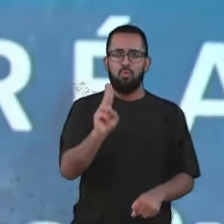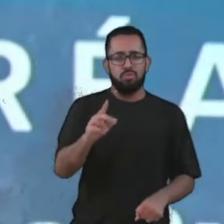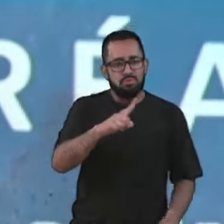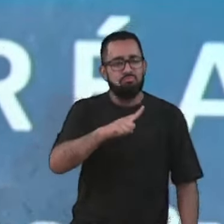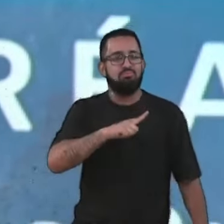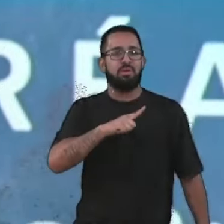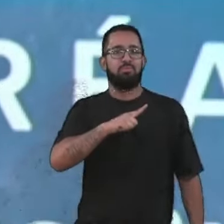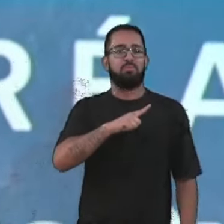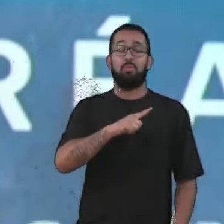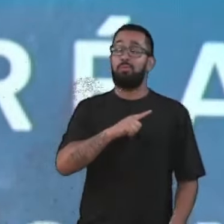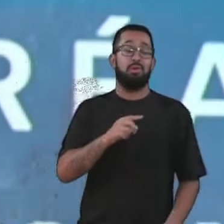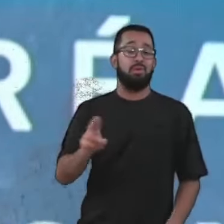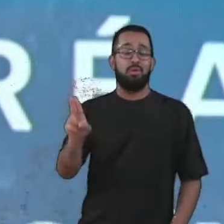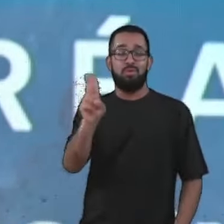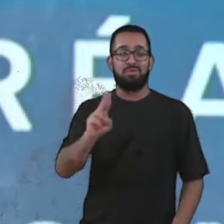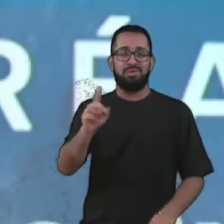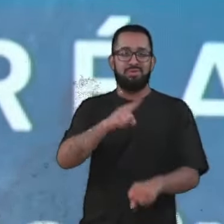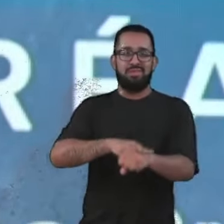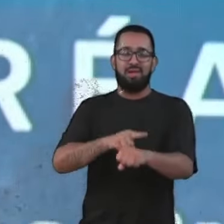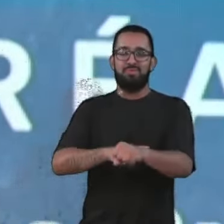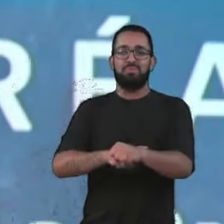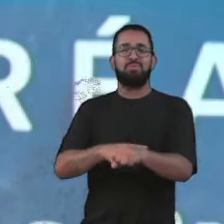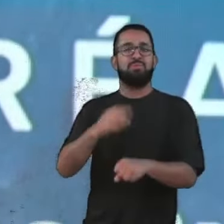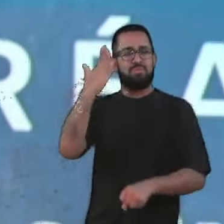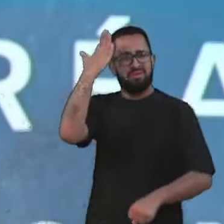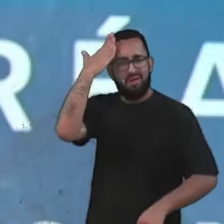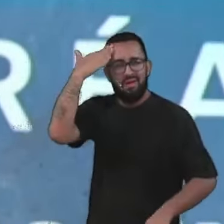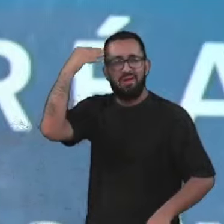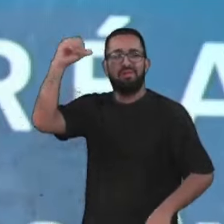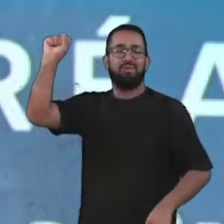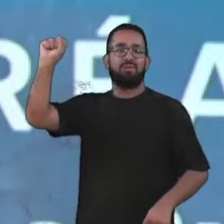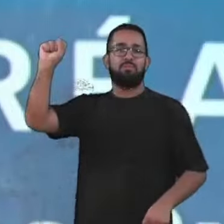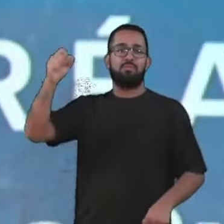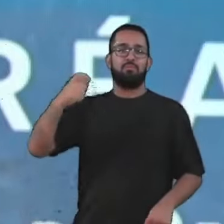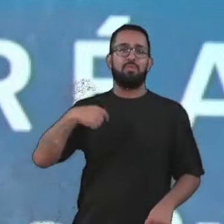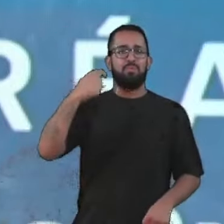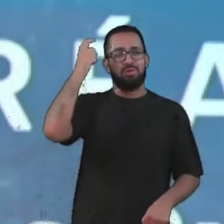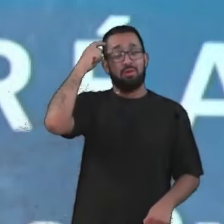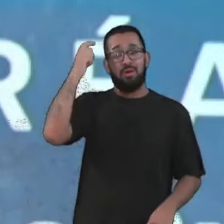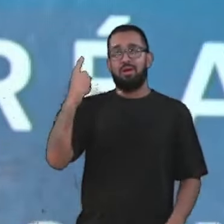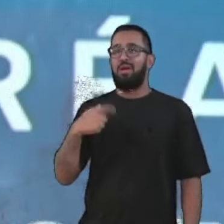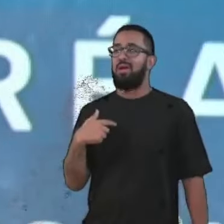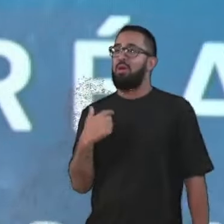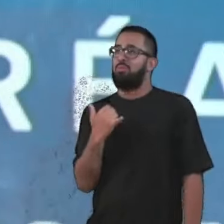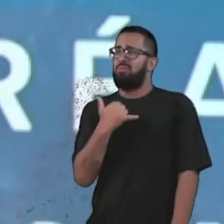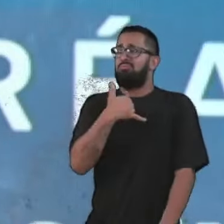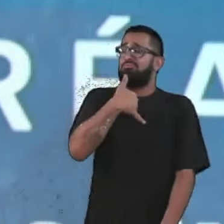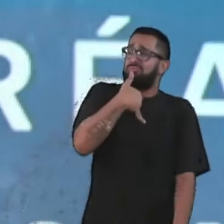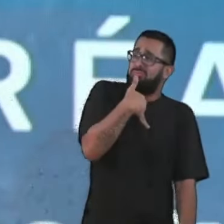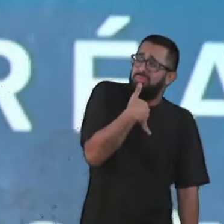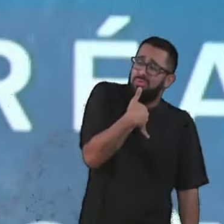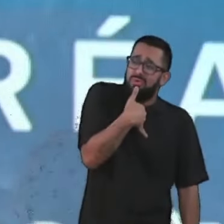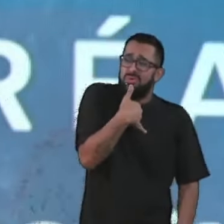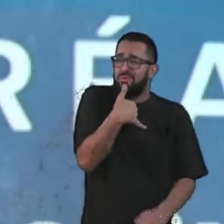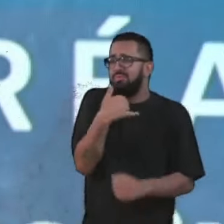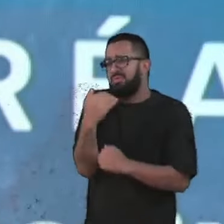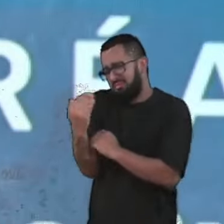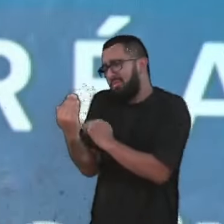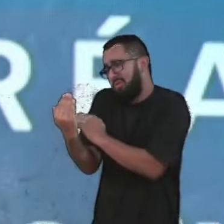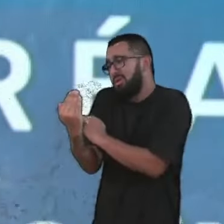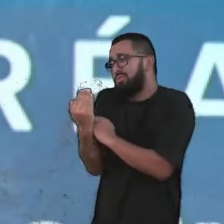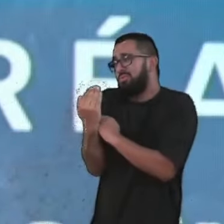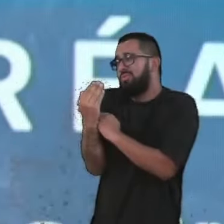ficar triste, vou ficar bravo. O máximo que você vai fazer é gerar medo. Ninguém gosta de ficar perto de gente que está